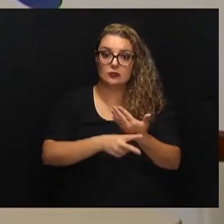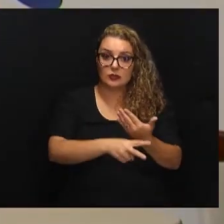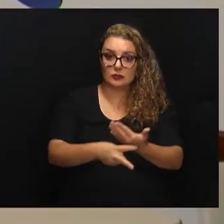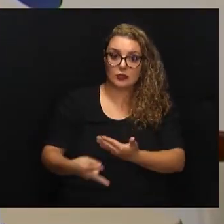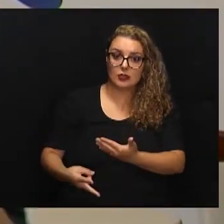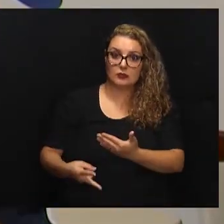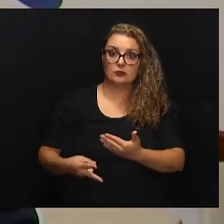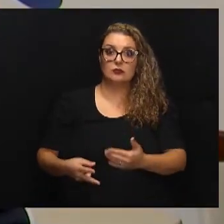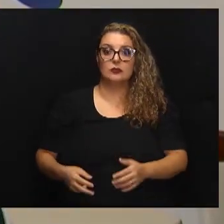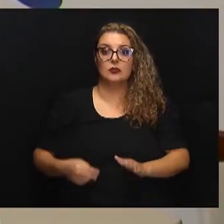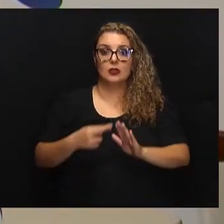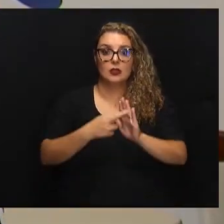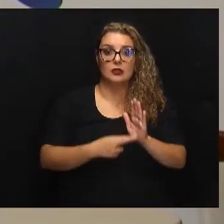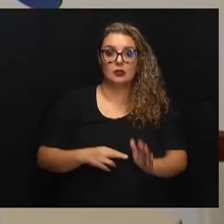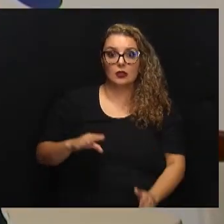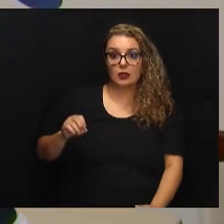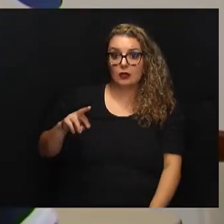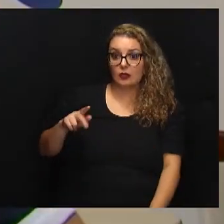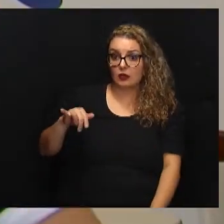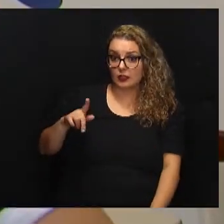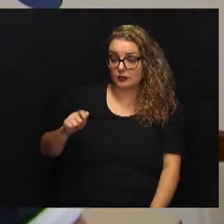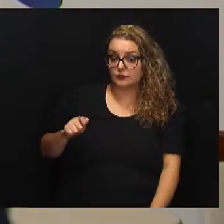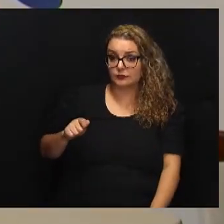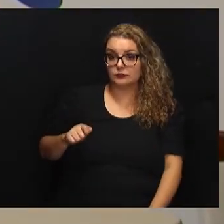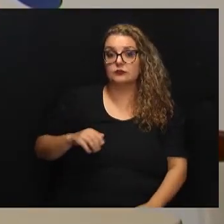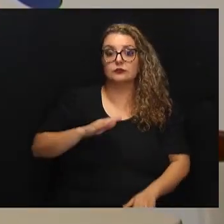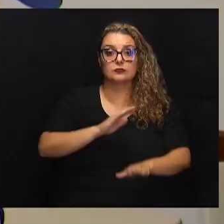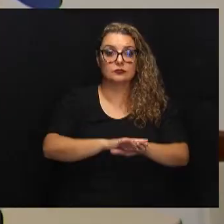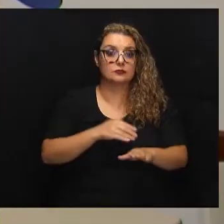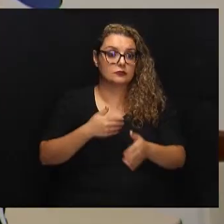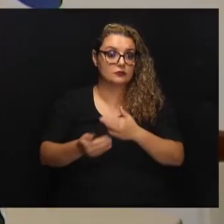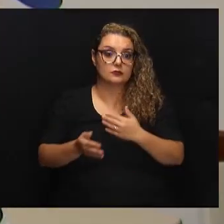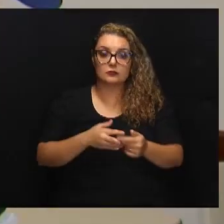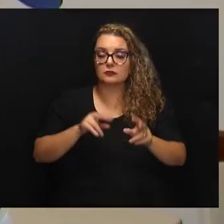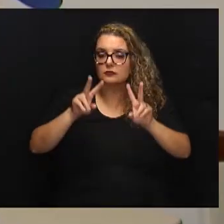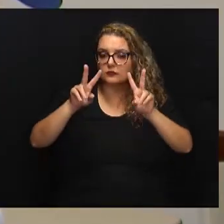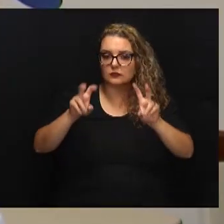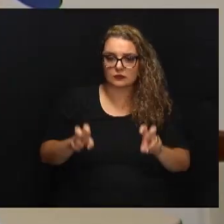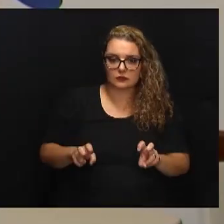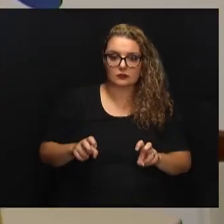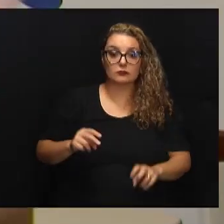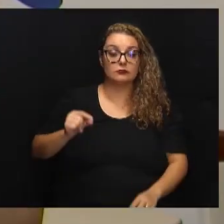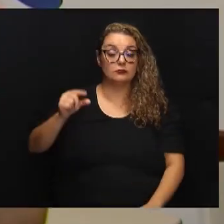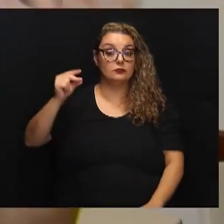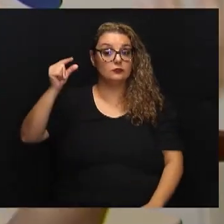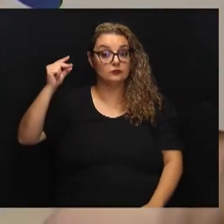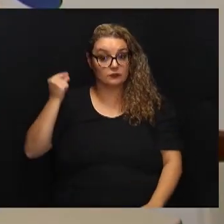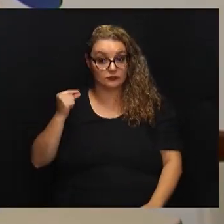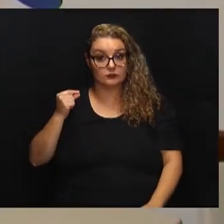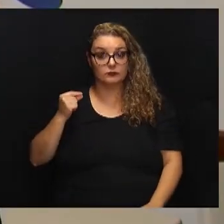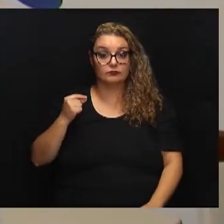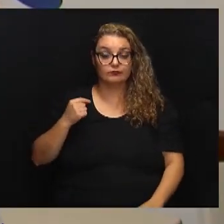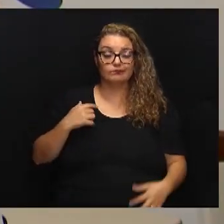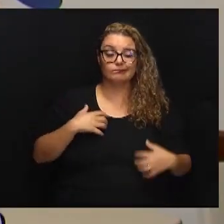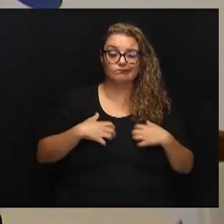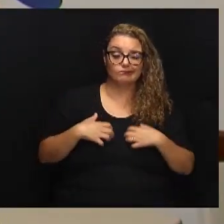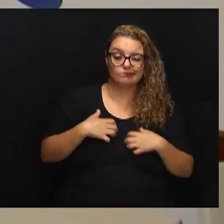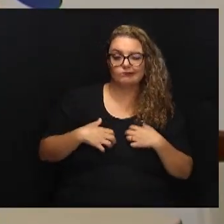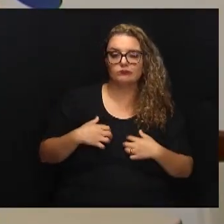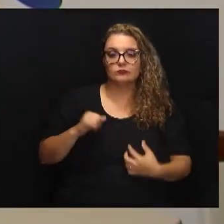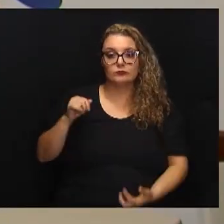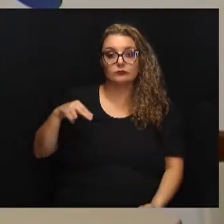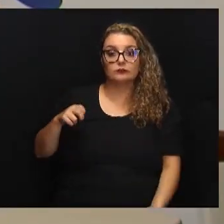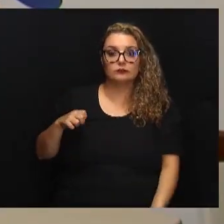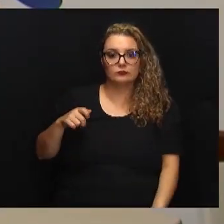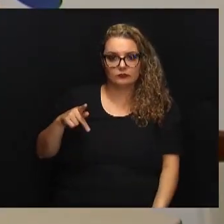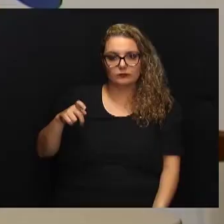redações ditas coringa, redações que funcionariam para qualquer tema, e já faz um tempo que isso tem incomodado o INEP. Já faz um